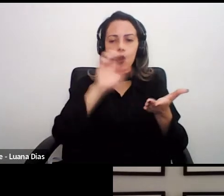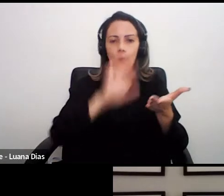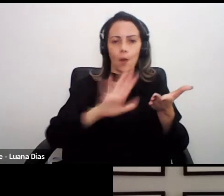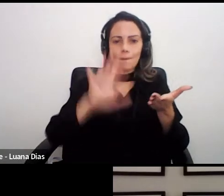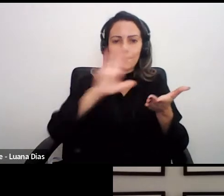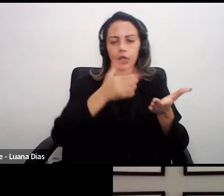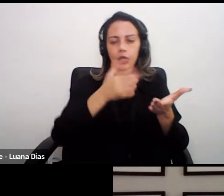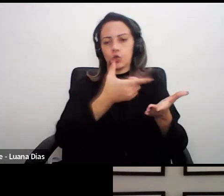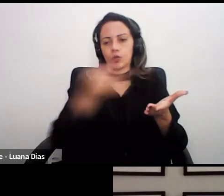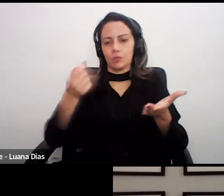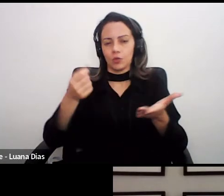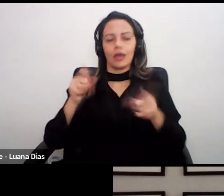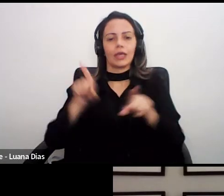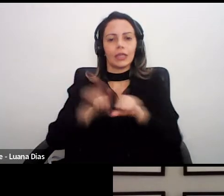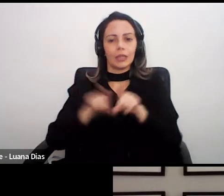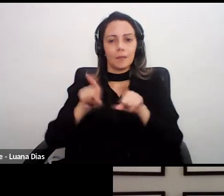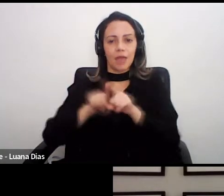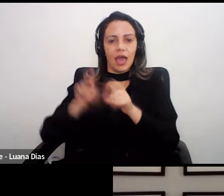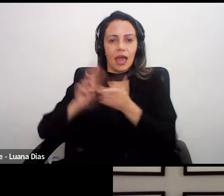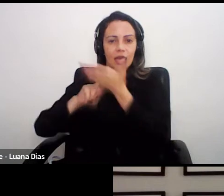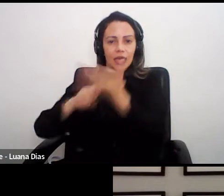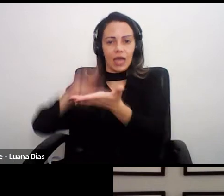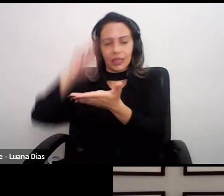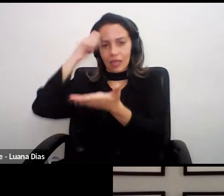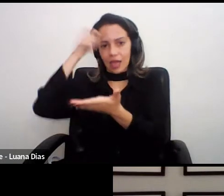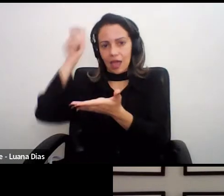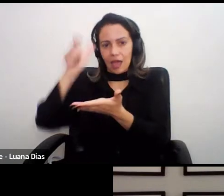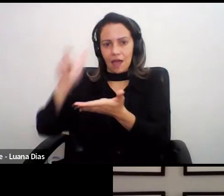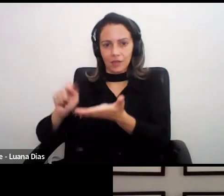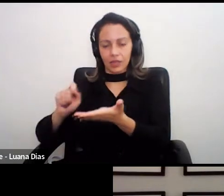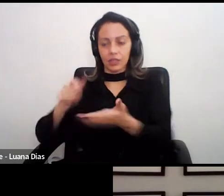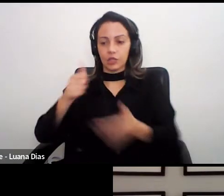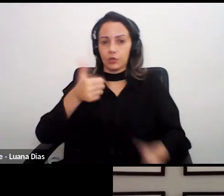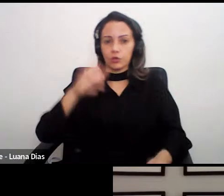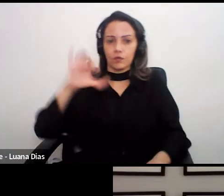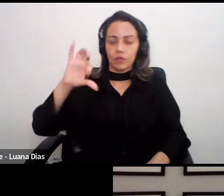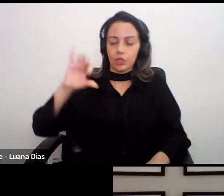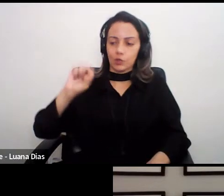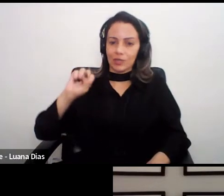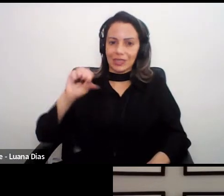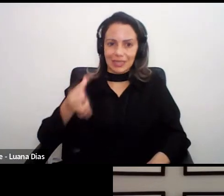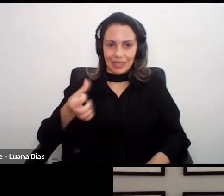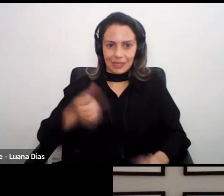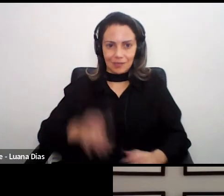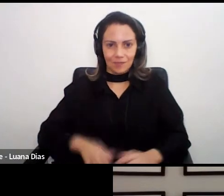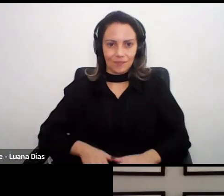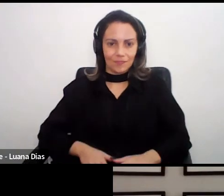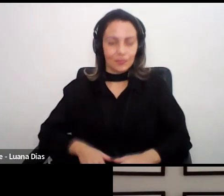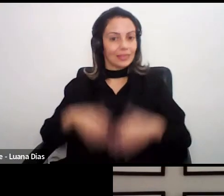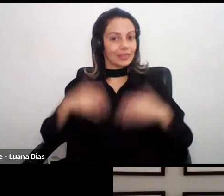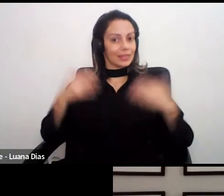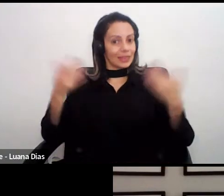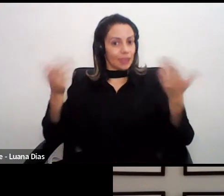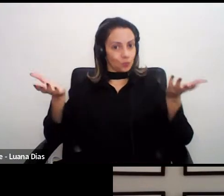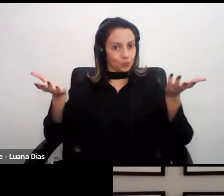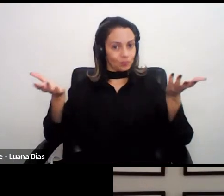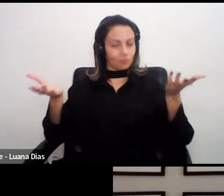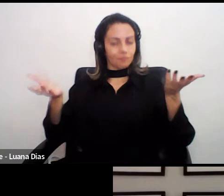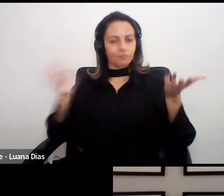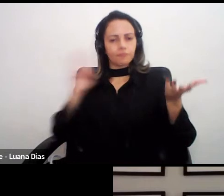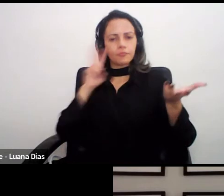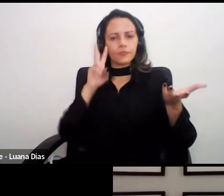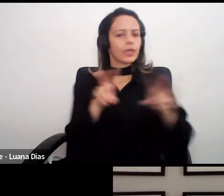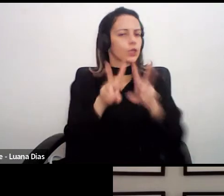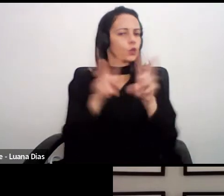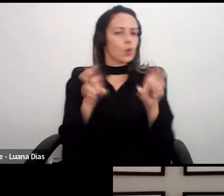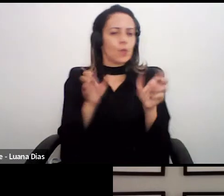Africana dos Direitos Humanos e dos Povos, na mesma linha, de 1986. Então, olhar o acesso à justiça